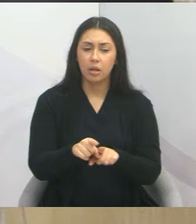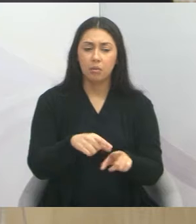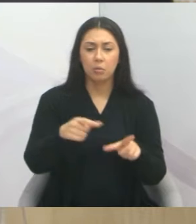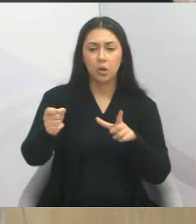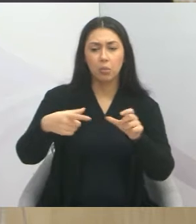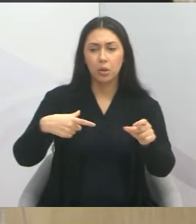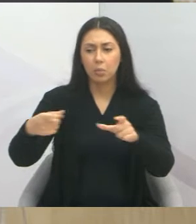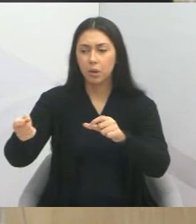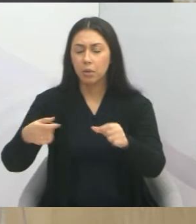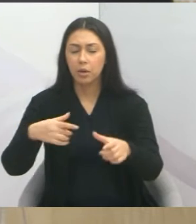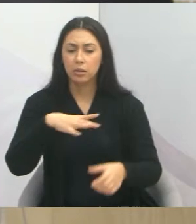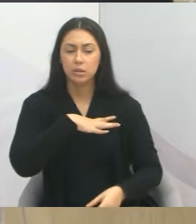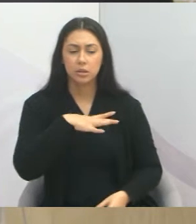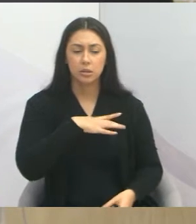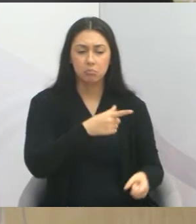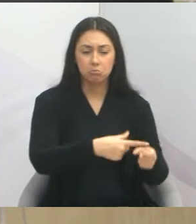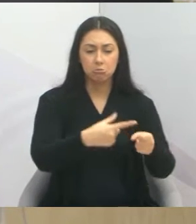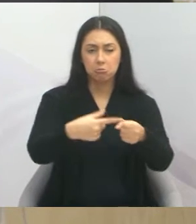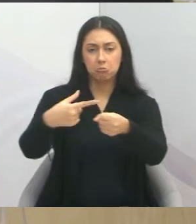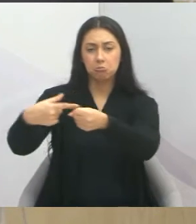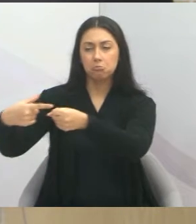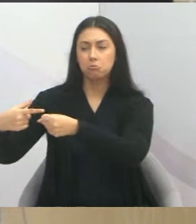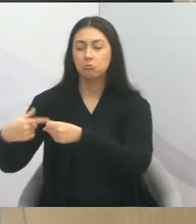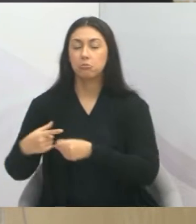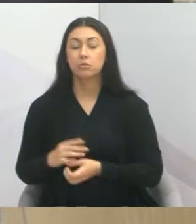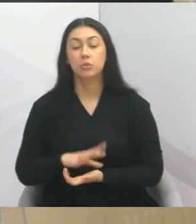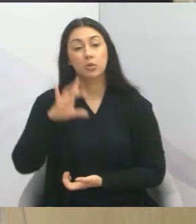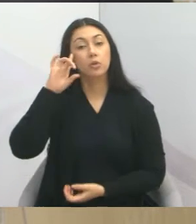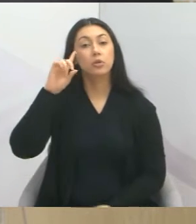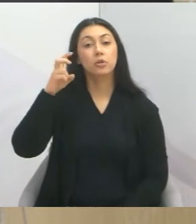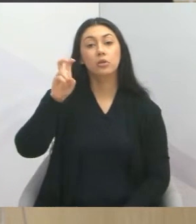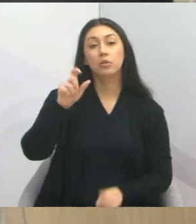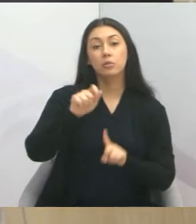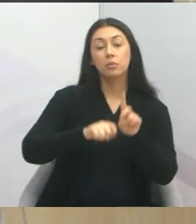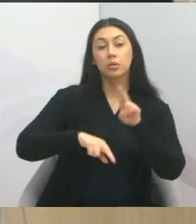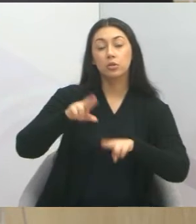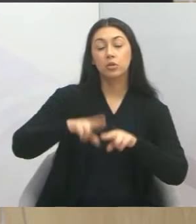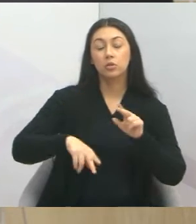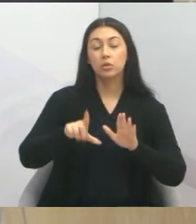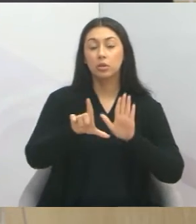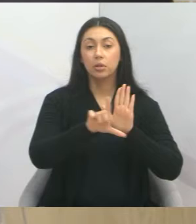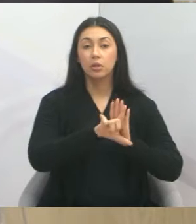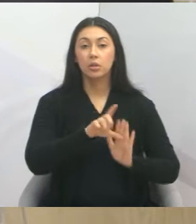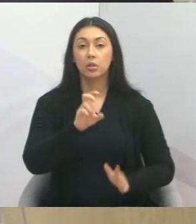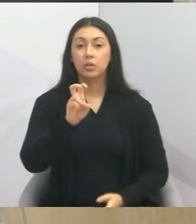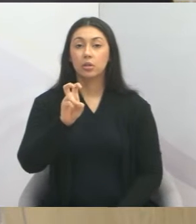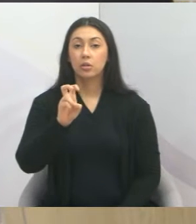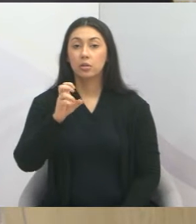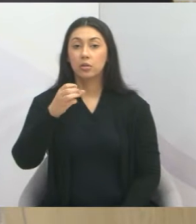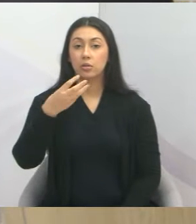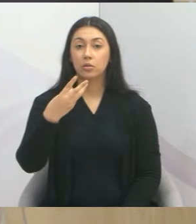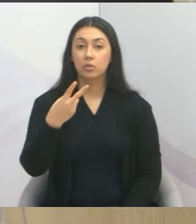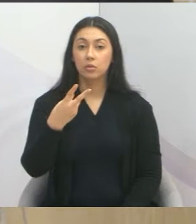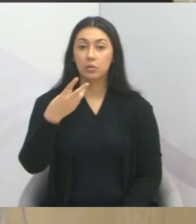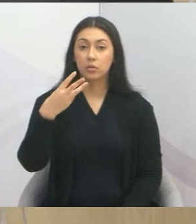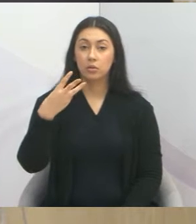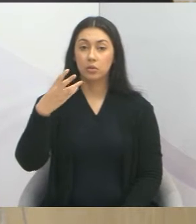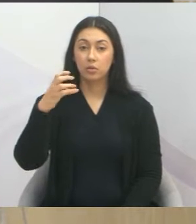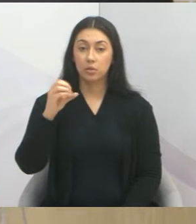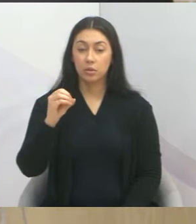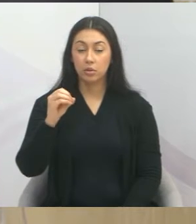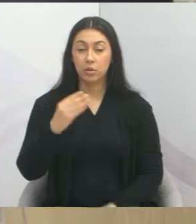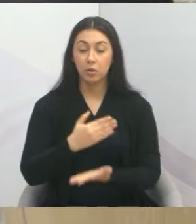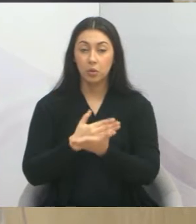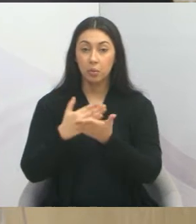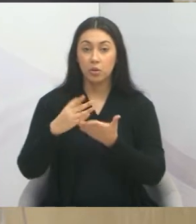cidades assim cinco de Junho 2008 através da lei 5230 de 2008 foi